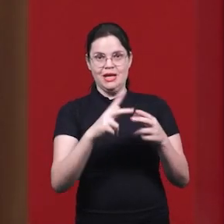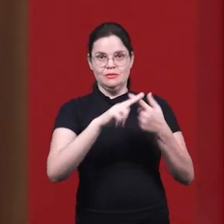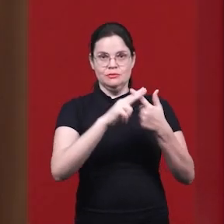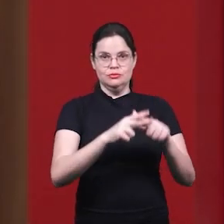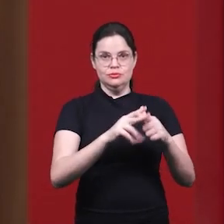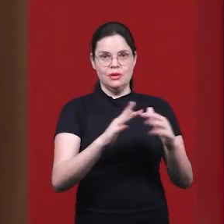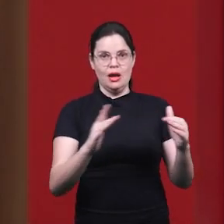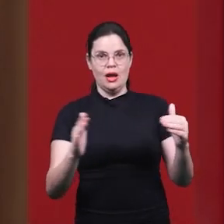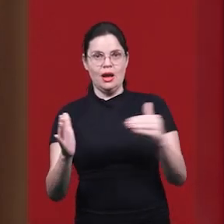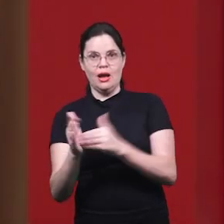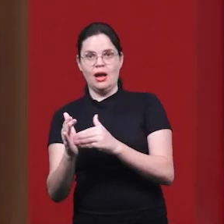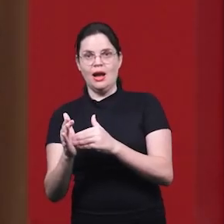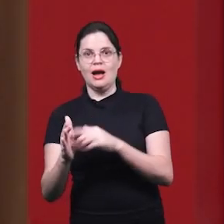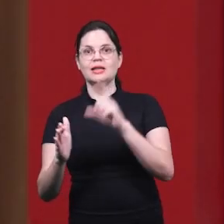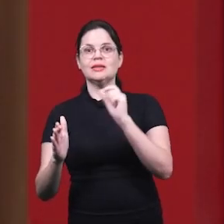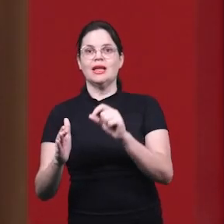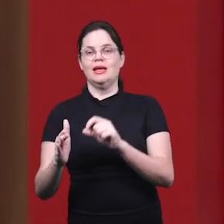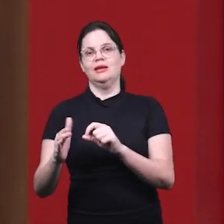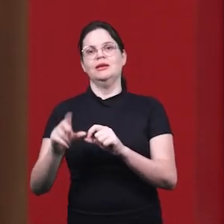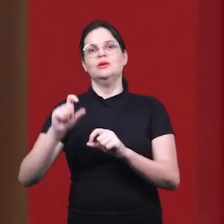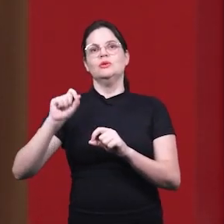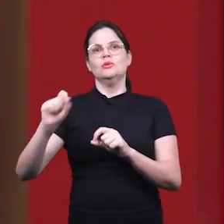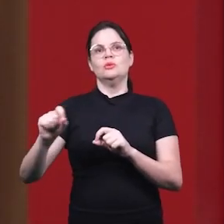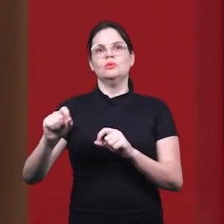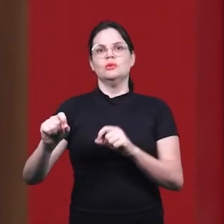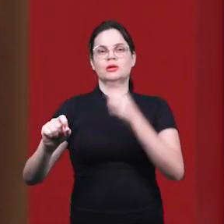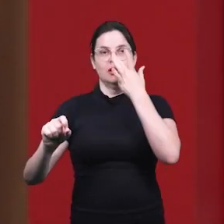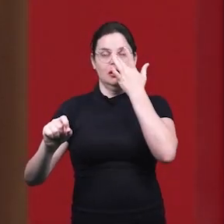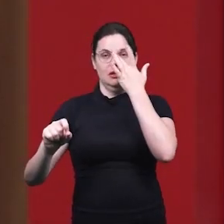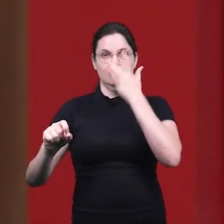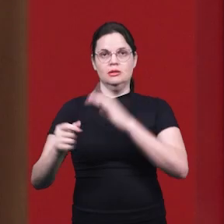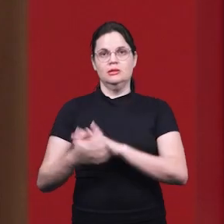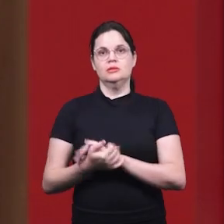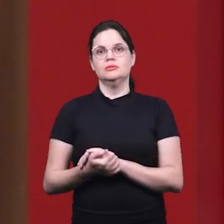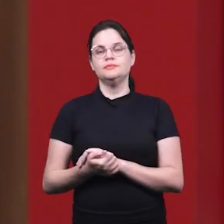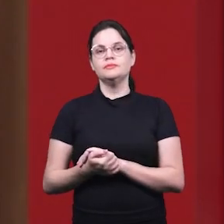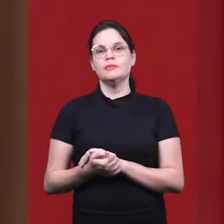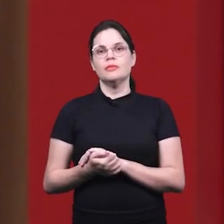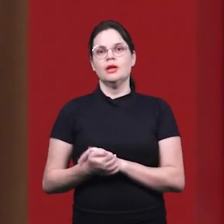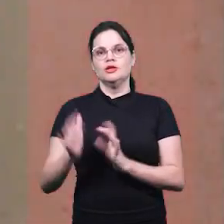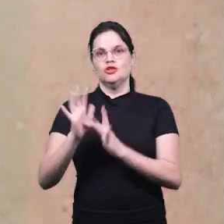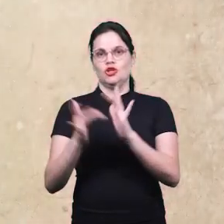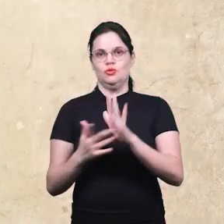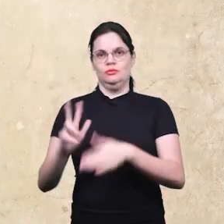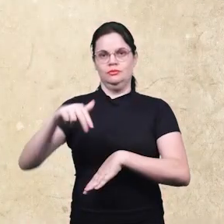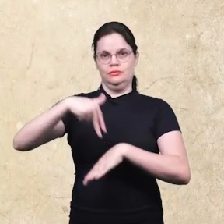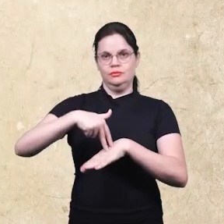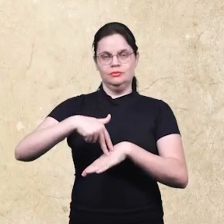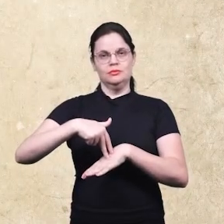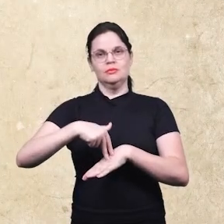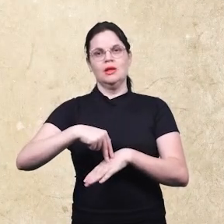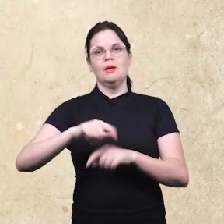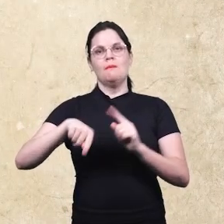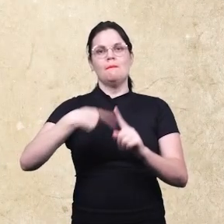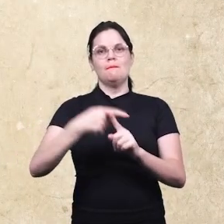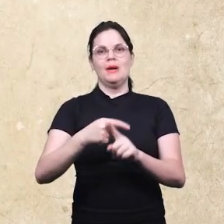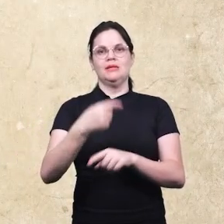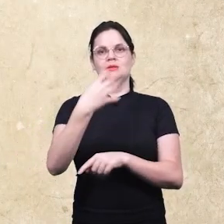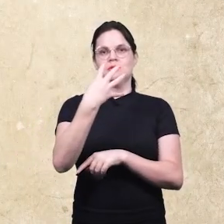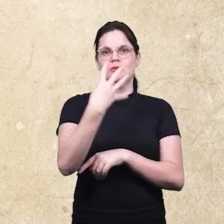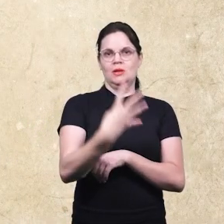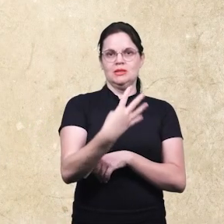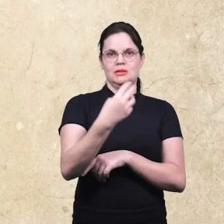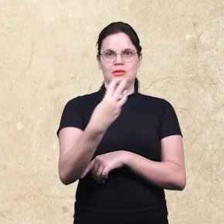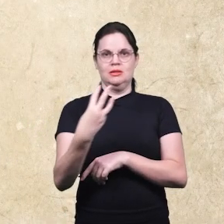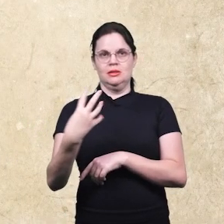Messias, mais 62 semanas ou mais 434 anos, está na tela aí, como